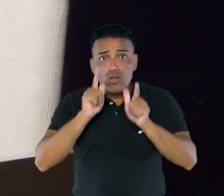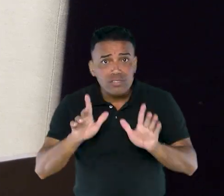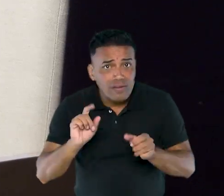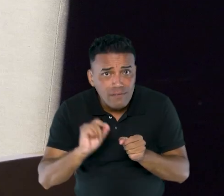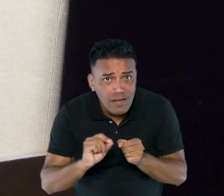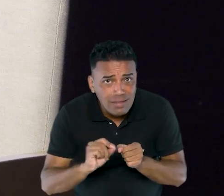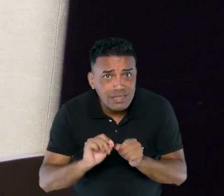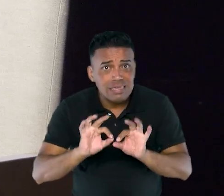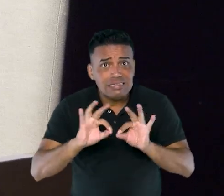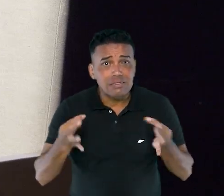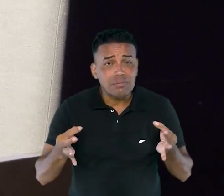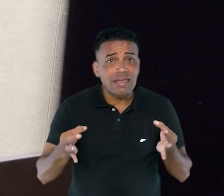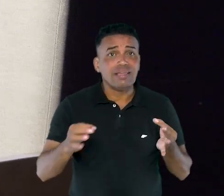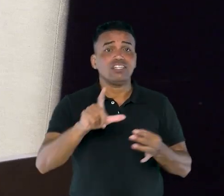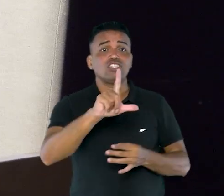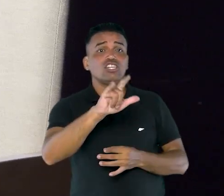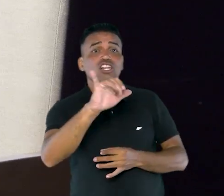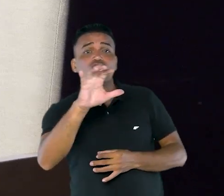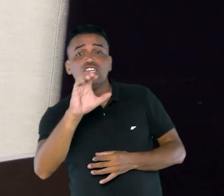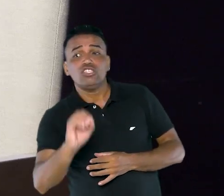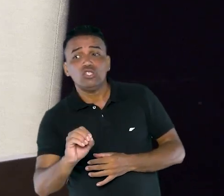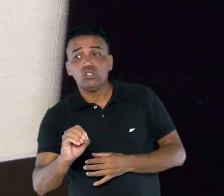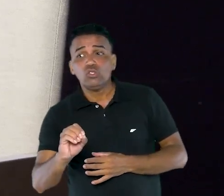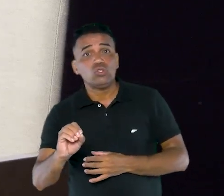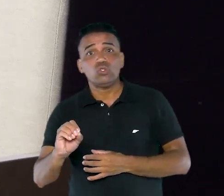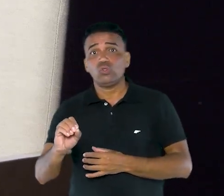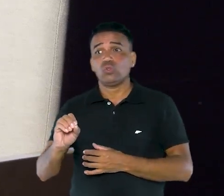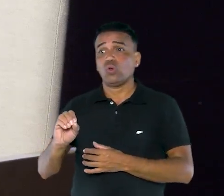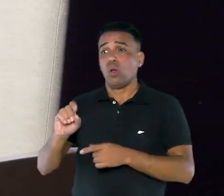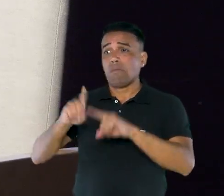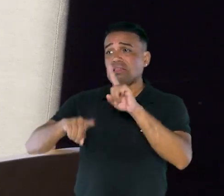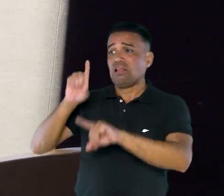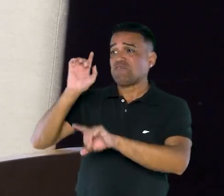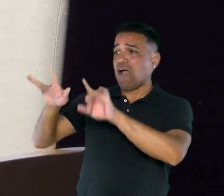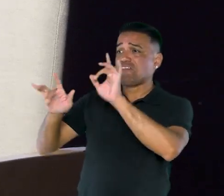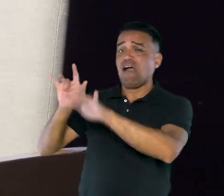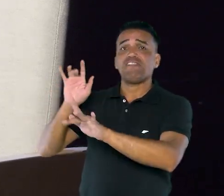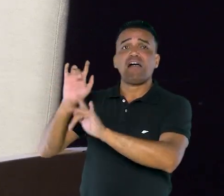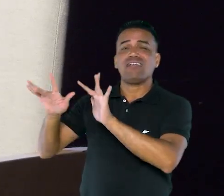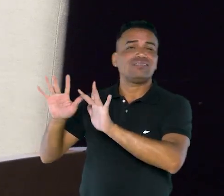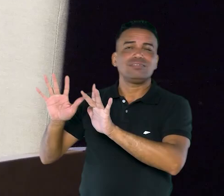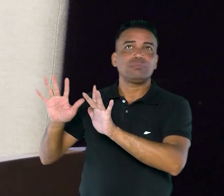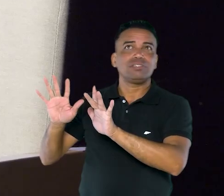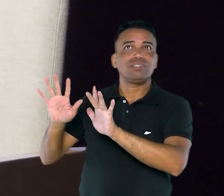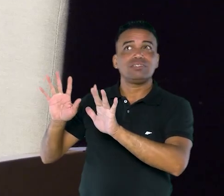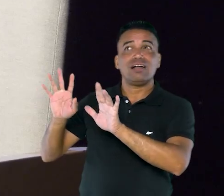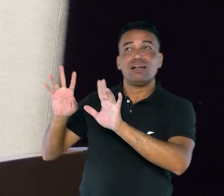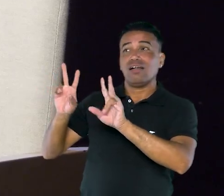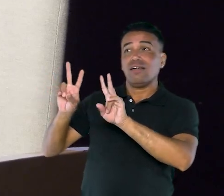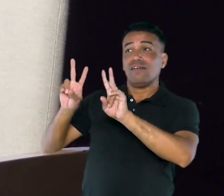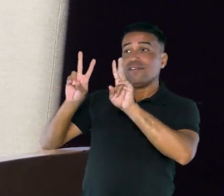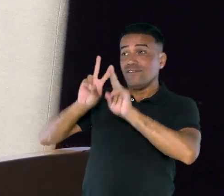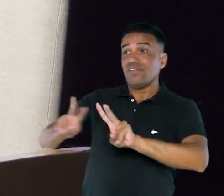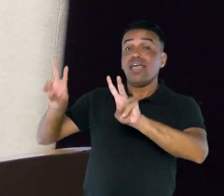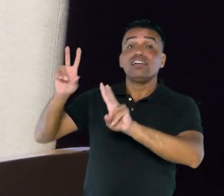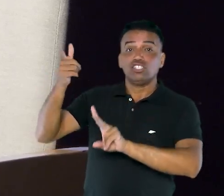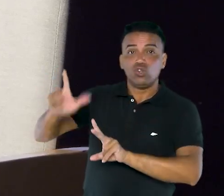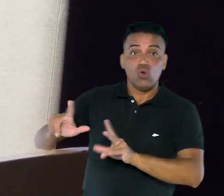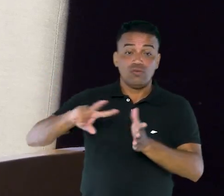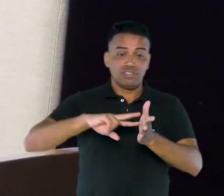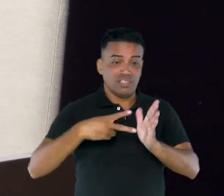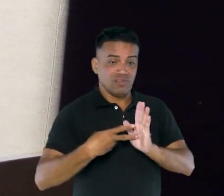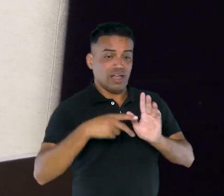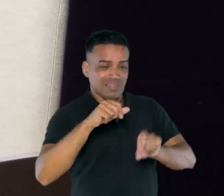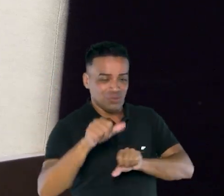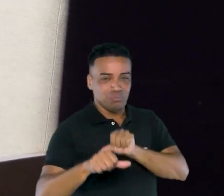fazer isso simplesmente jogando no lixo um monte de coisas das quais a gente está muito apegado. A gente tem que revisitar elas, ressignificar